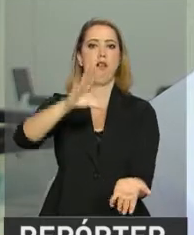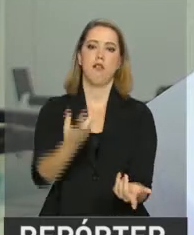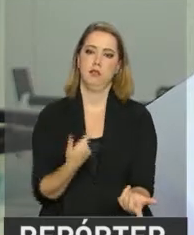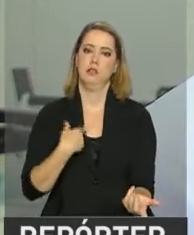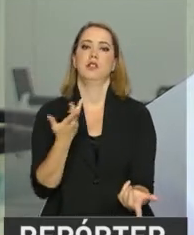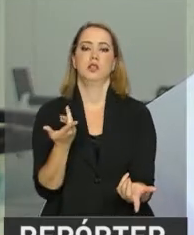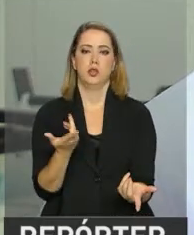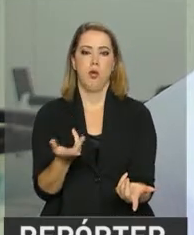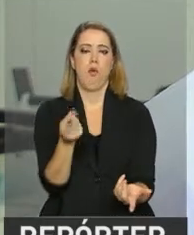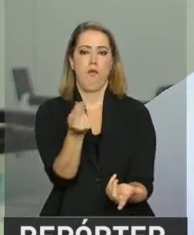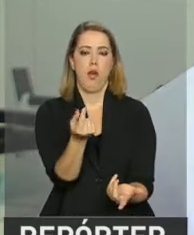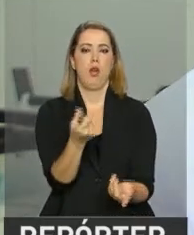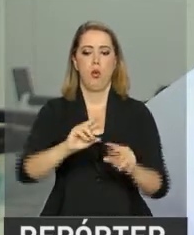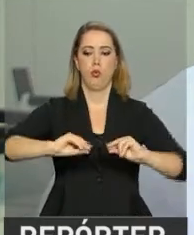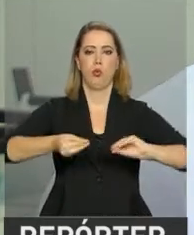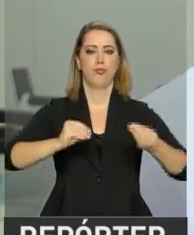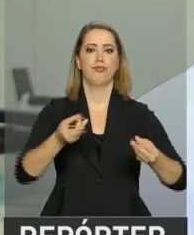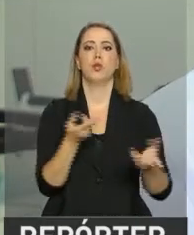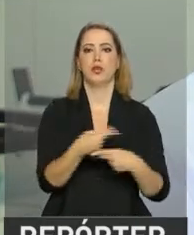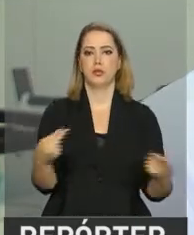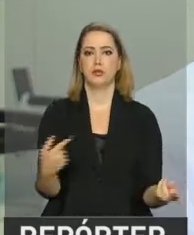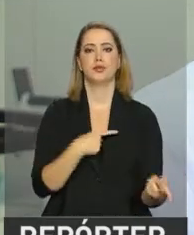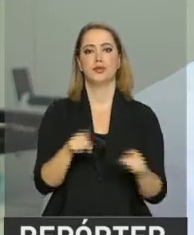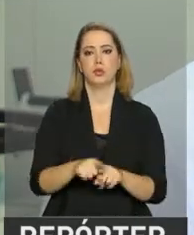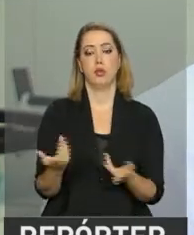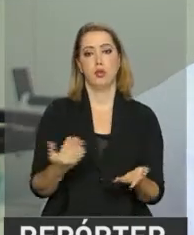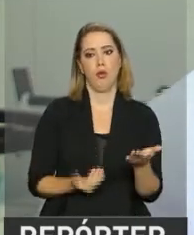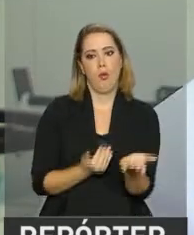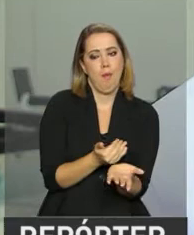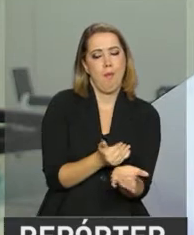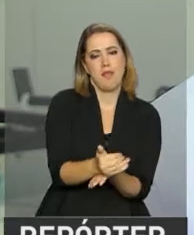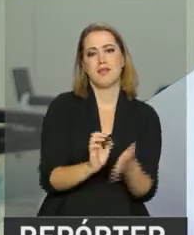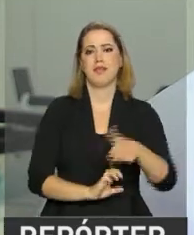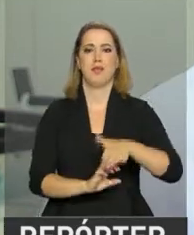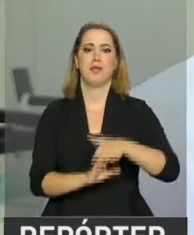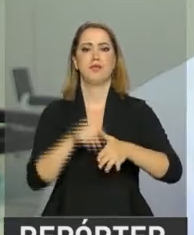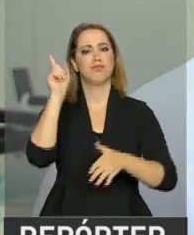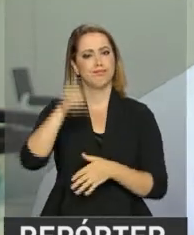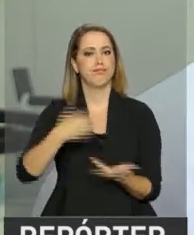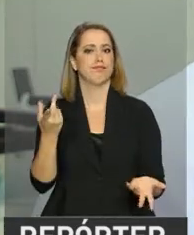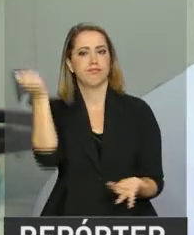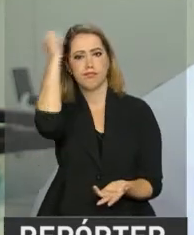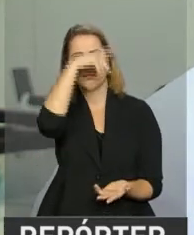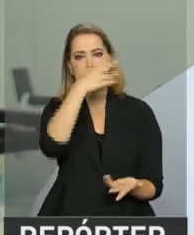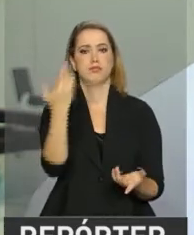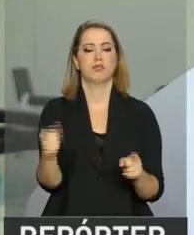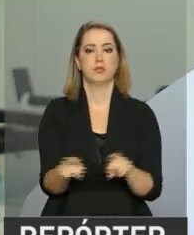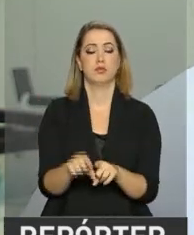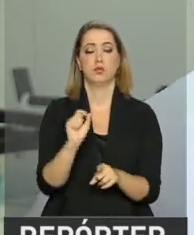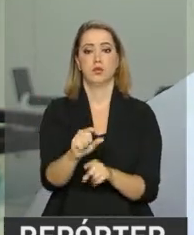no custo do produto né e talvez por um negócio que estava iniciando como meu seria totalmente inviável